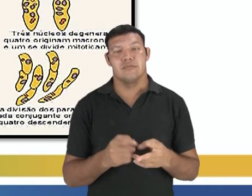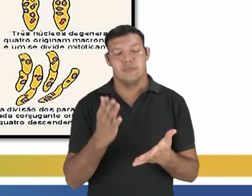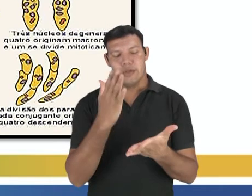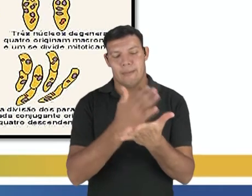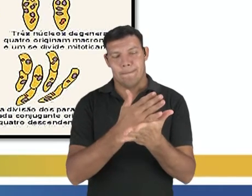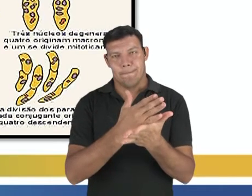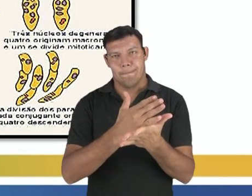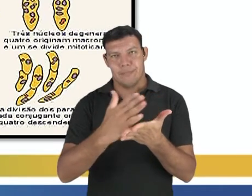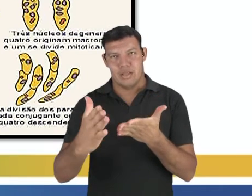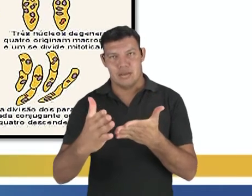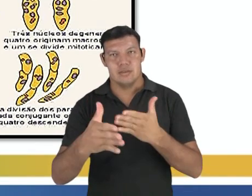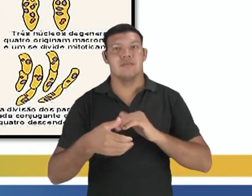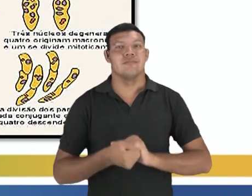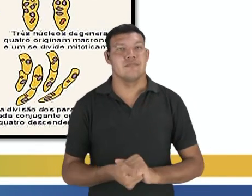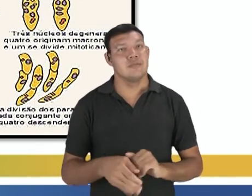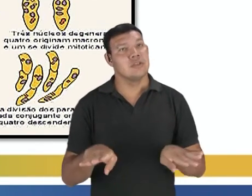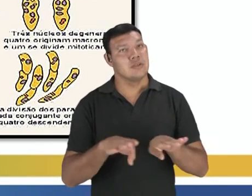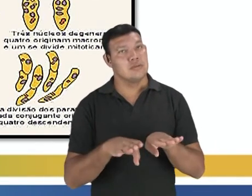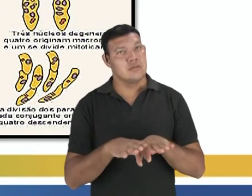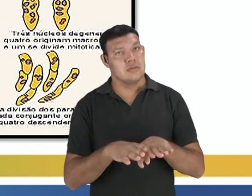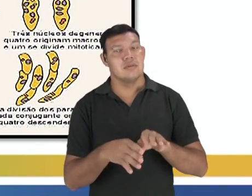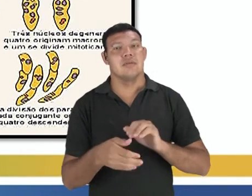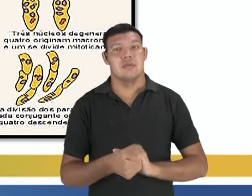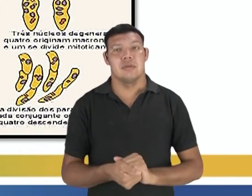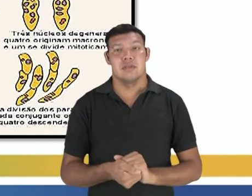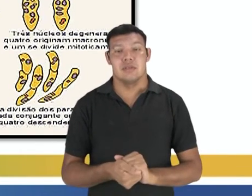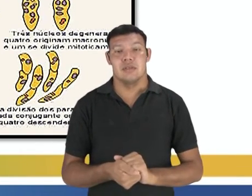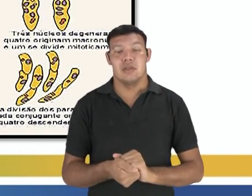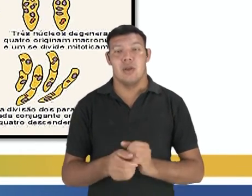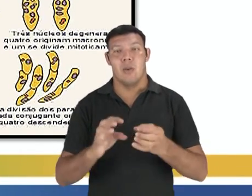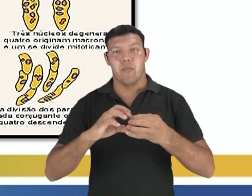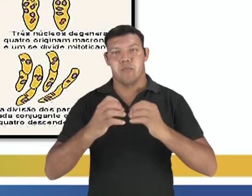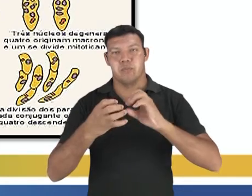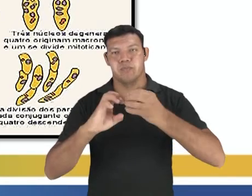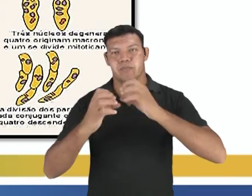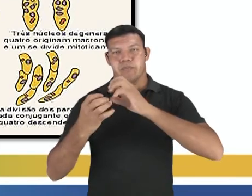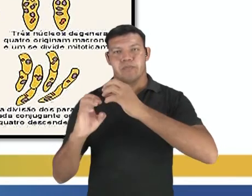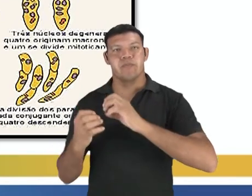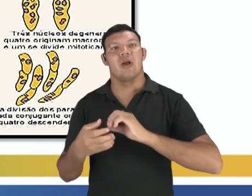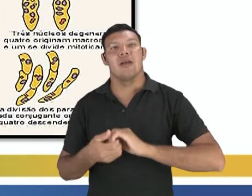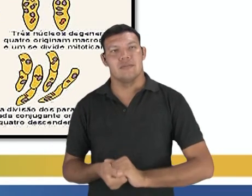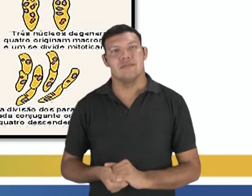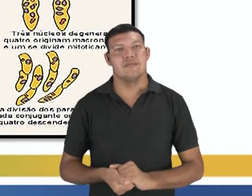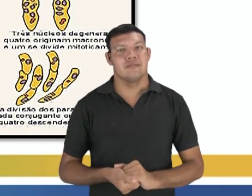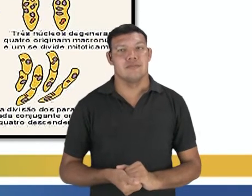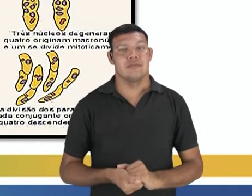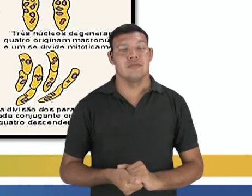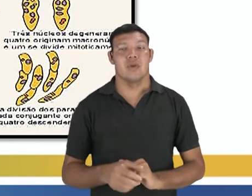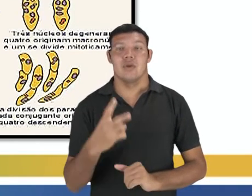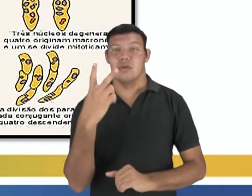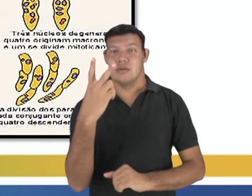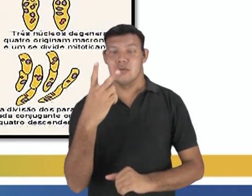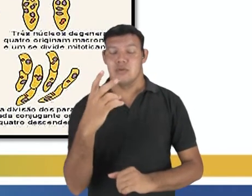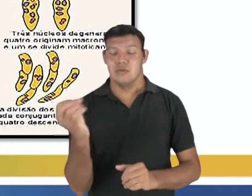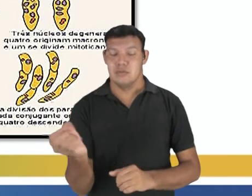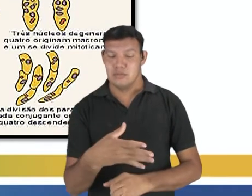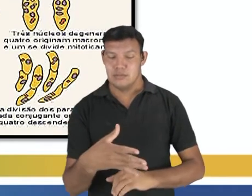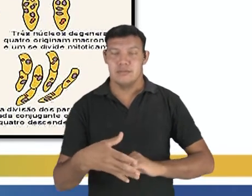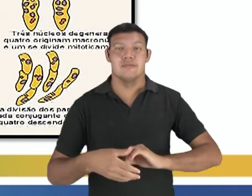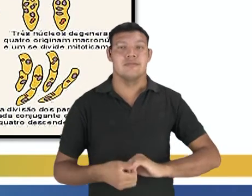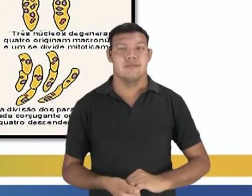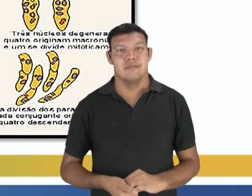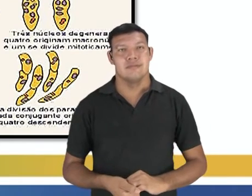binária e a divisão múltipla. Na questão da divisão binária, a célula se divide e origina duas